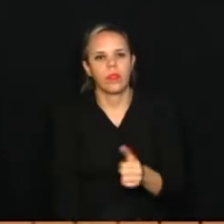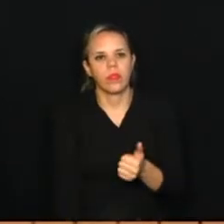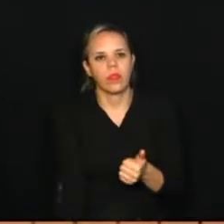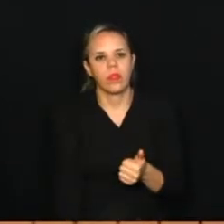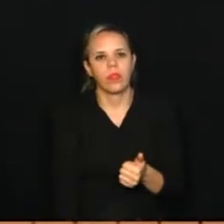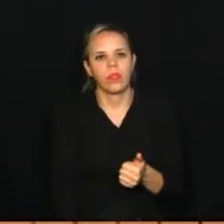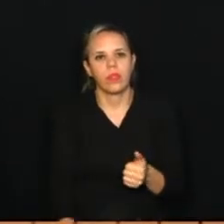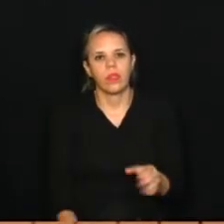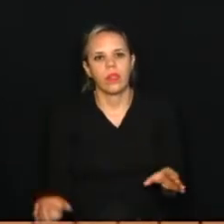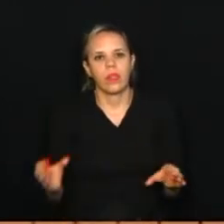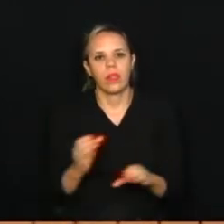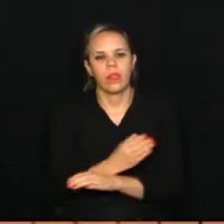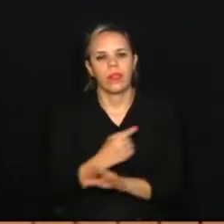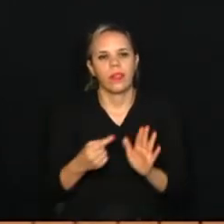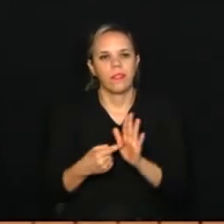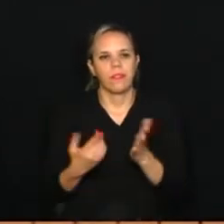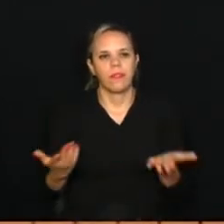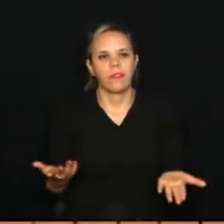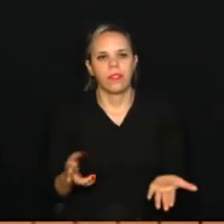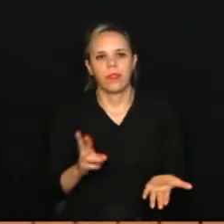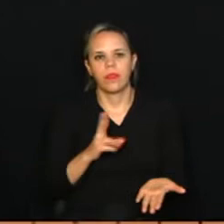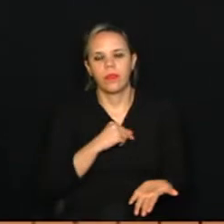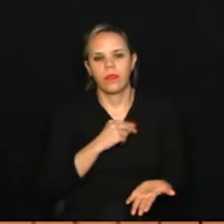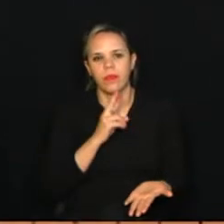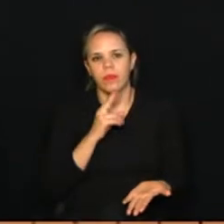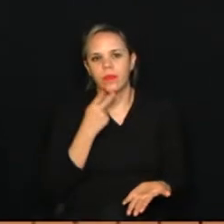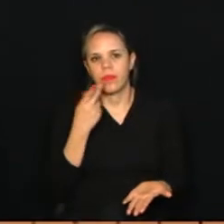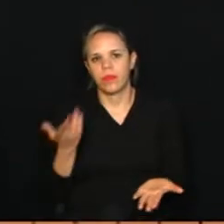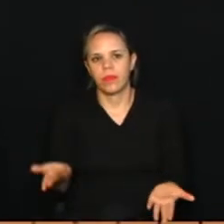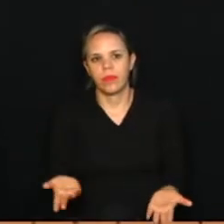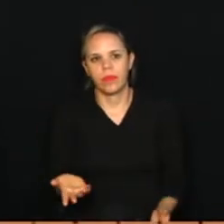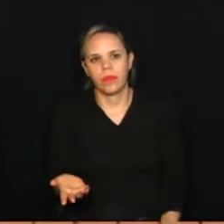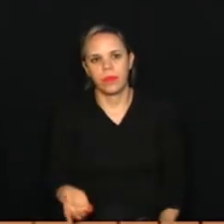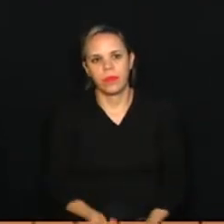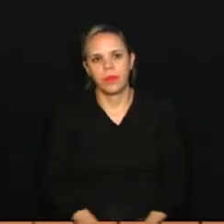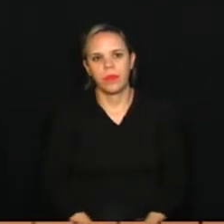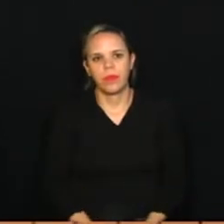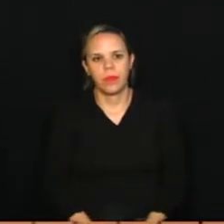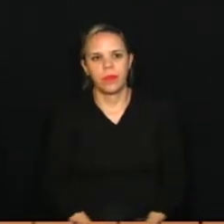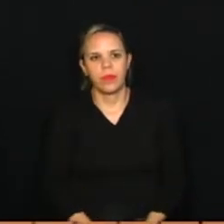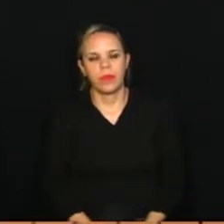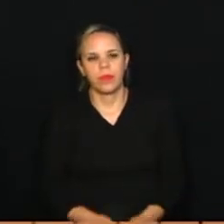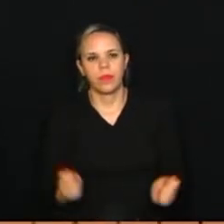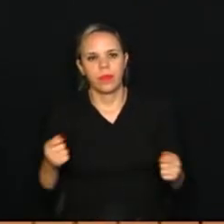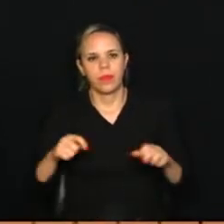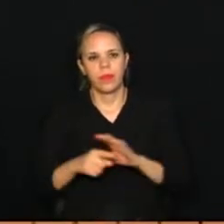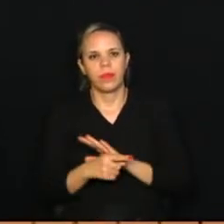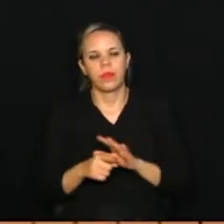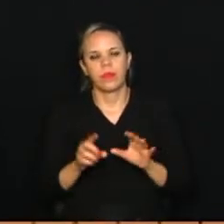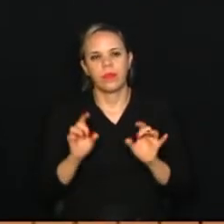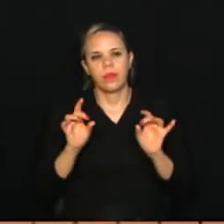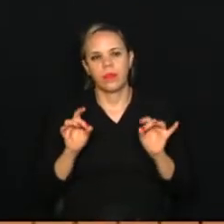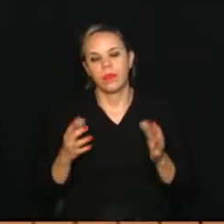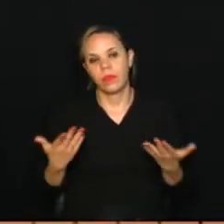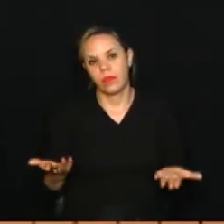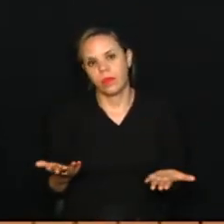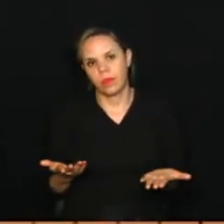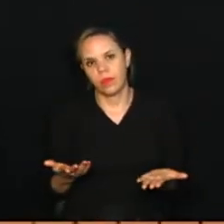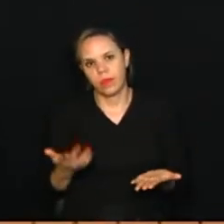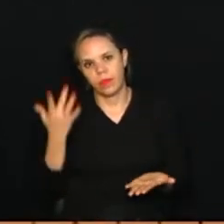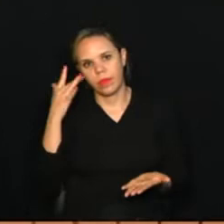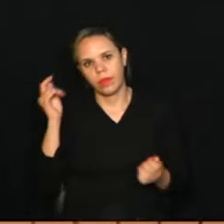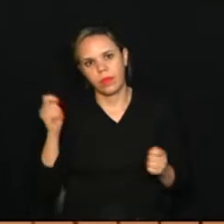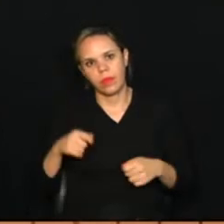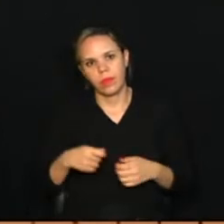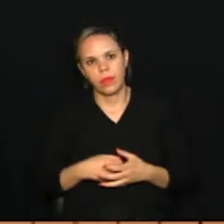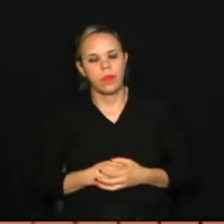tão completa aí a apresentação, o Márcio vai falar o quê, né? Bom, dá para aprofundar, especificar, sim, mas não sei se é a questão